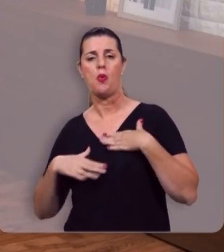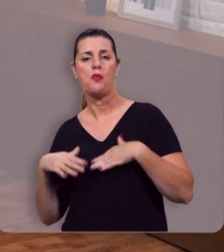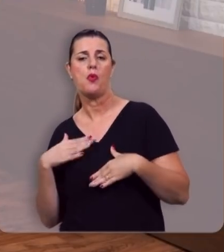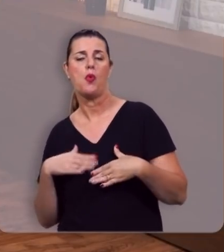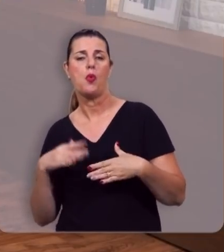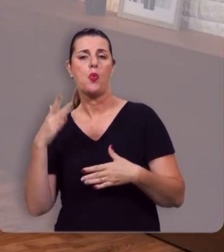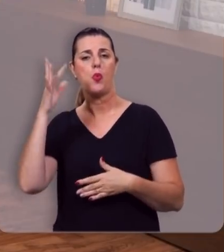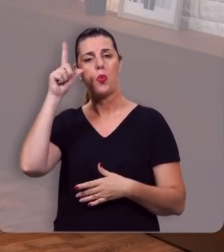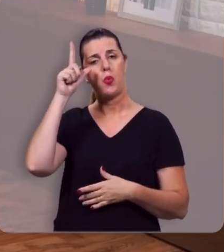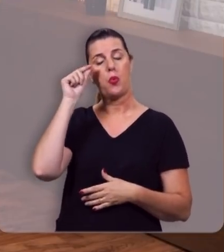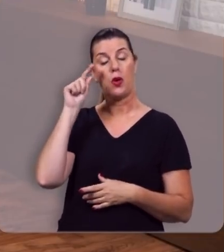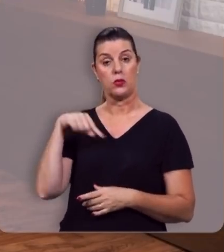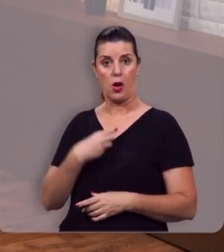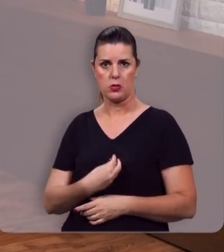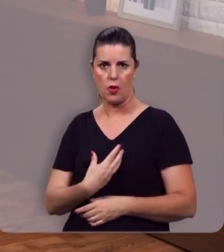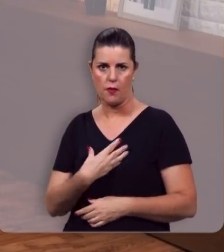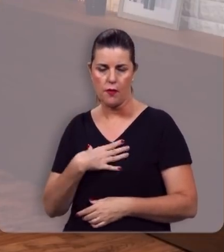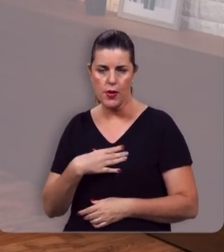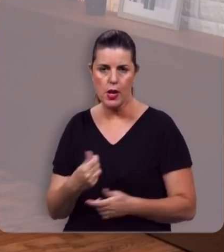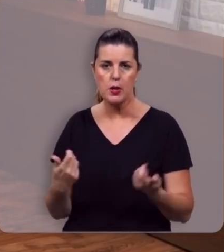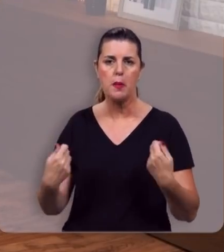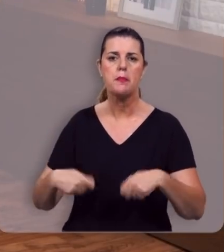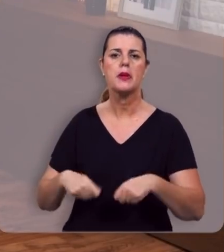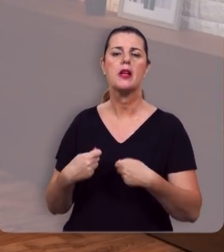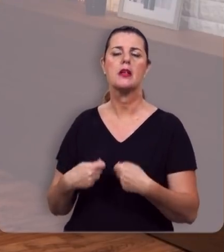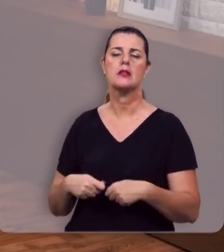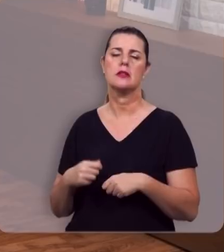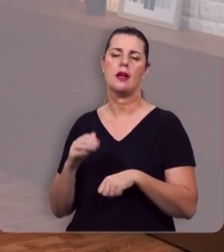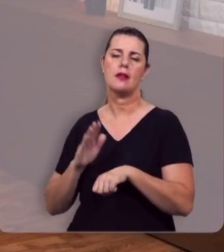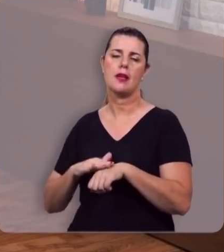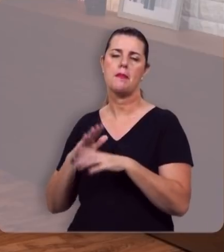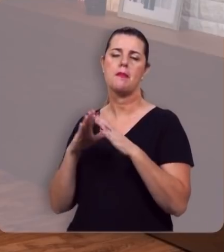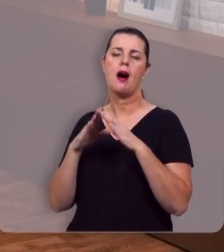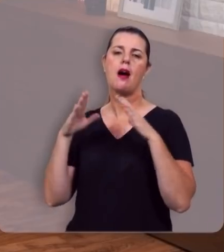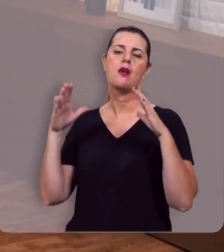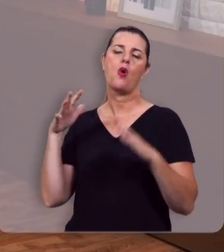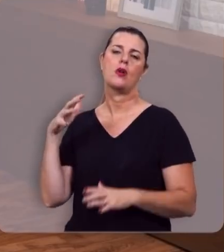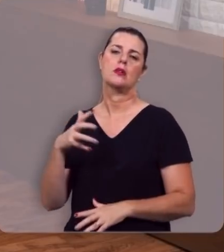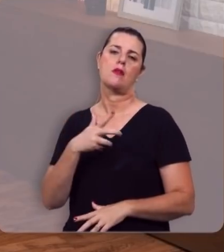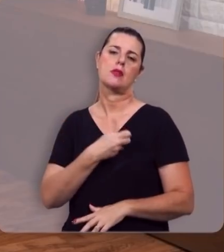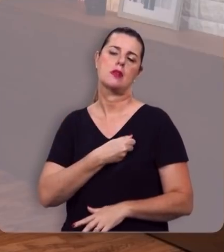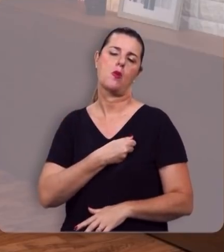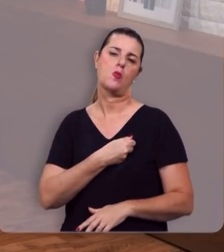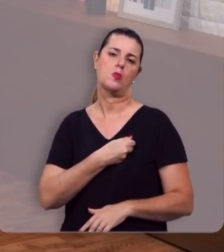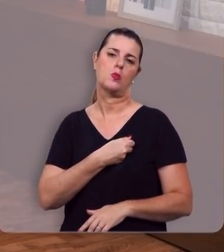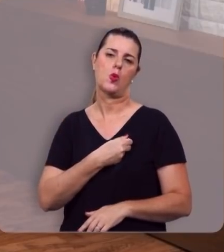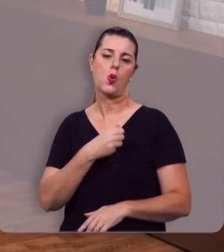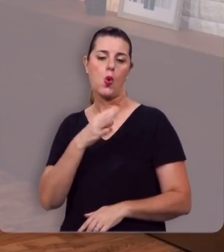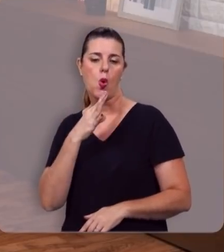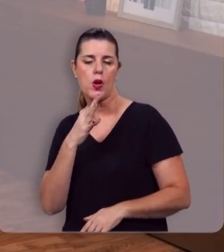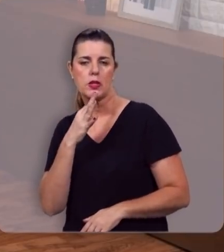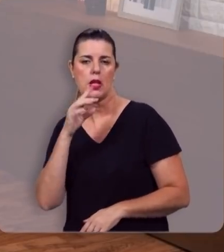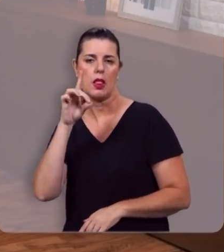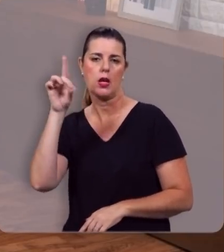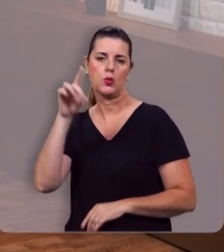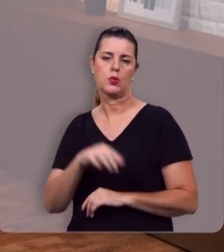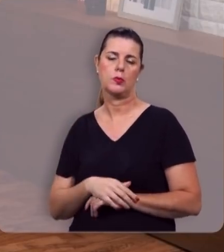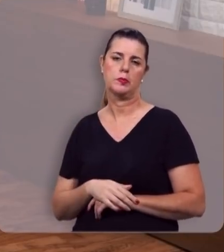conforto. Os nossos filhos precisam, sobretudo, de salvação, de conhecerem a